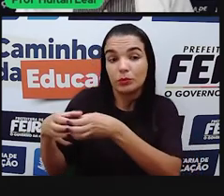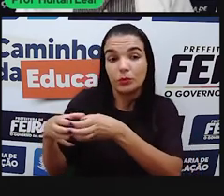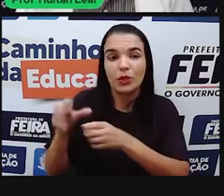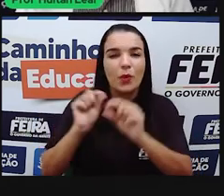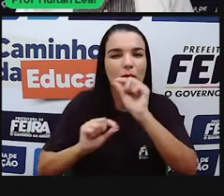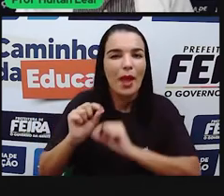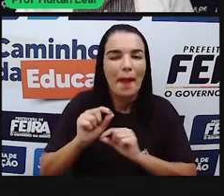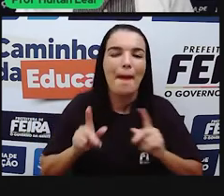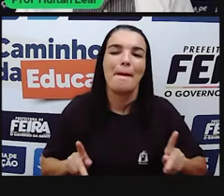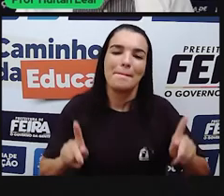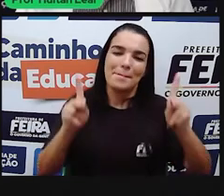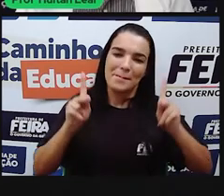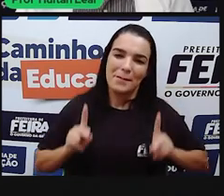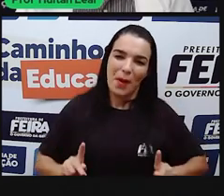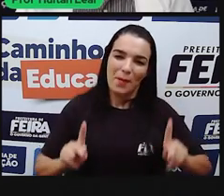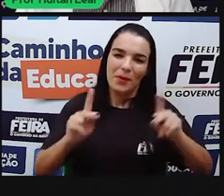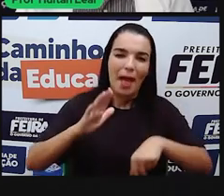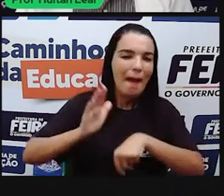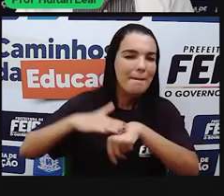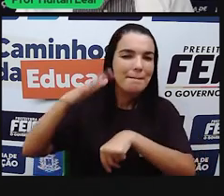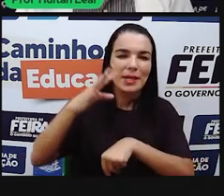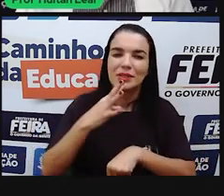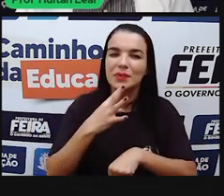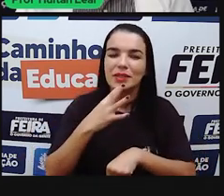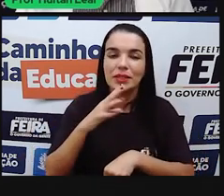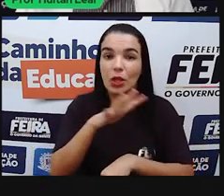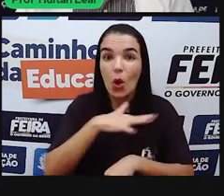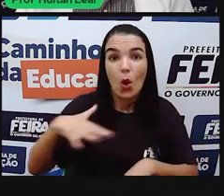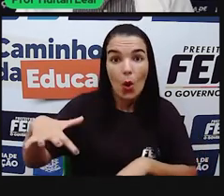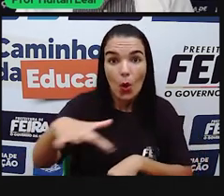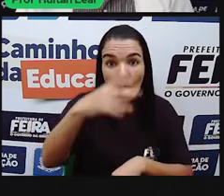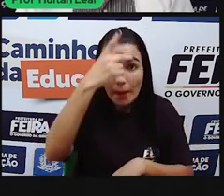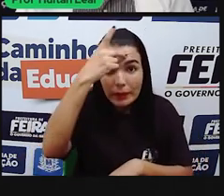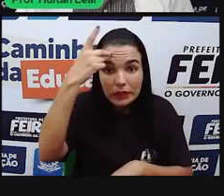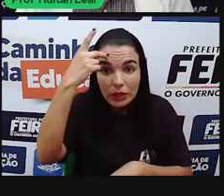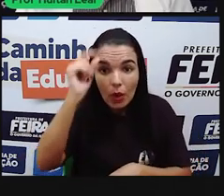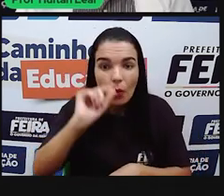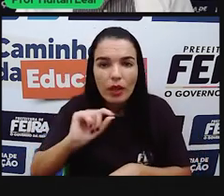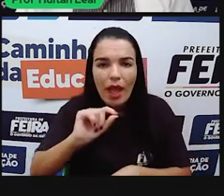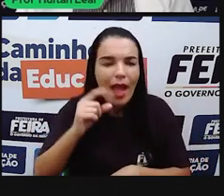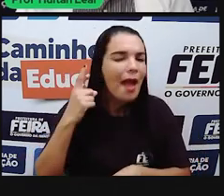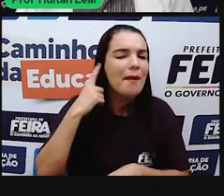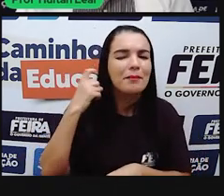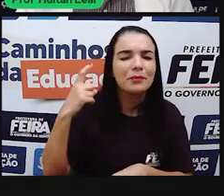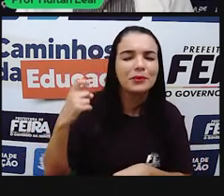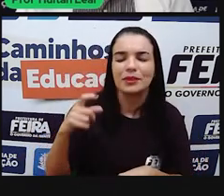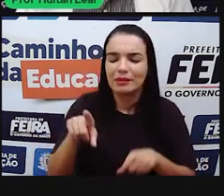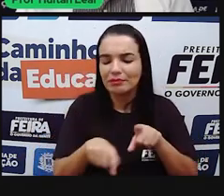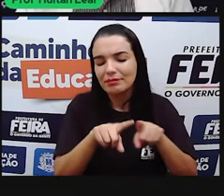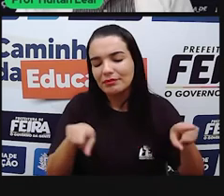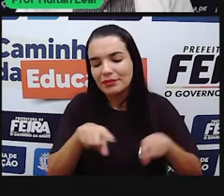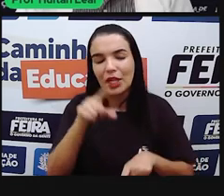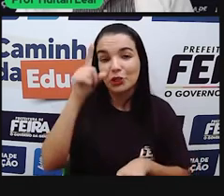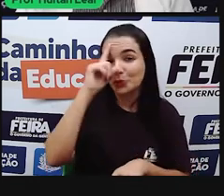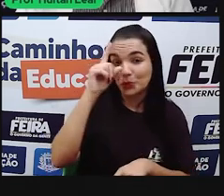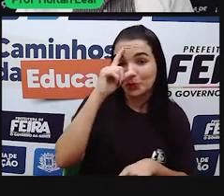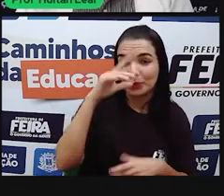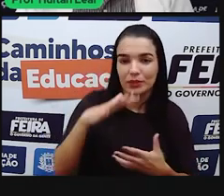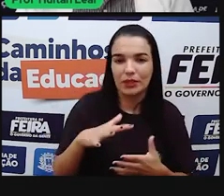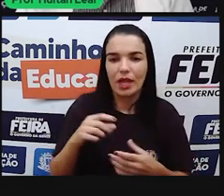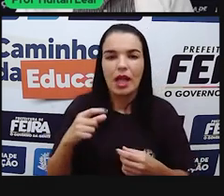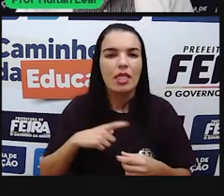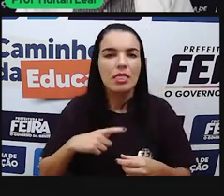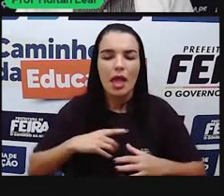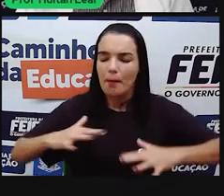o popular, mais conhecido pelo público em geral, é a música do dia a dia. Manifesta-se através de